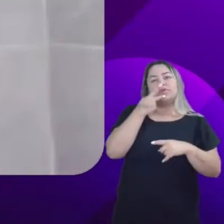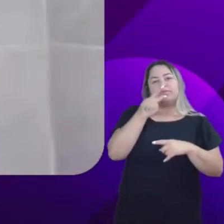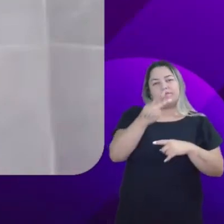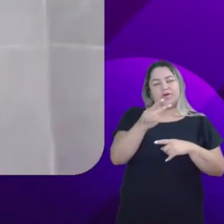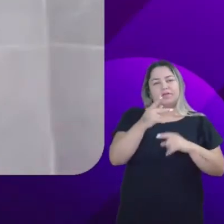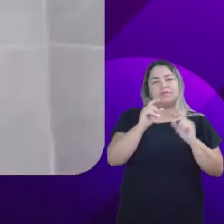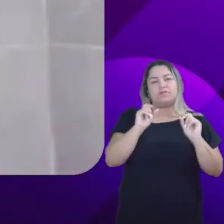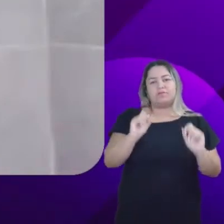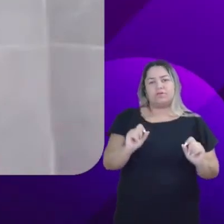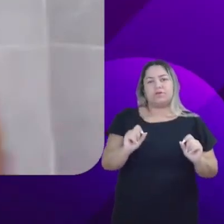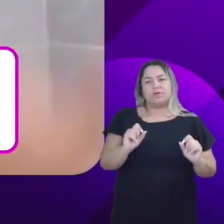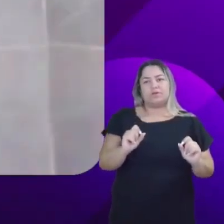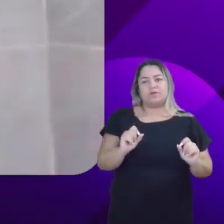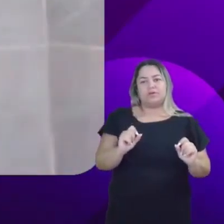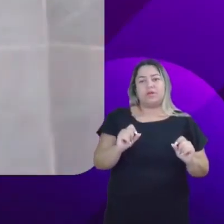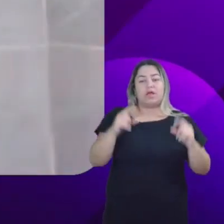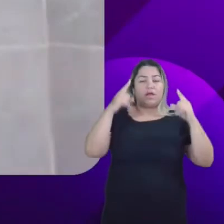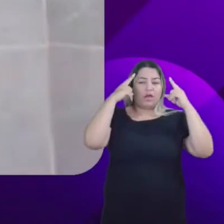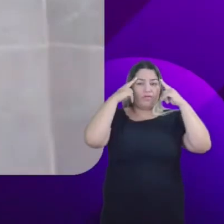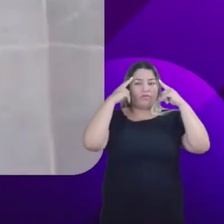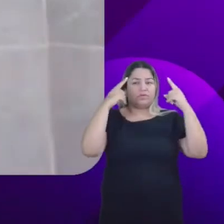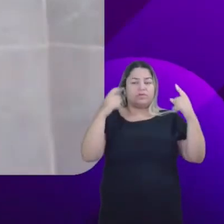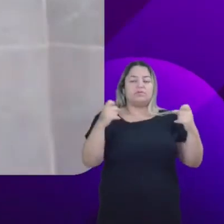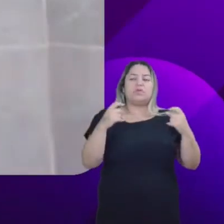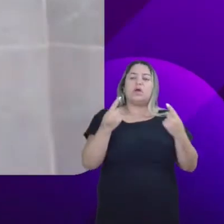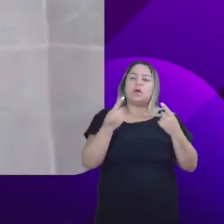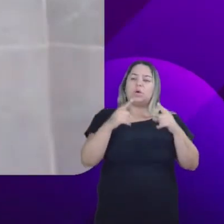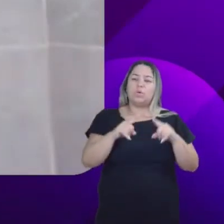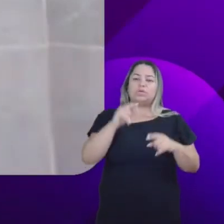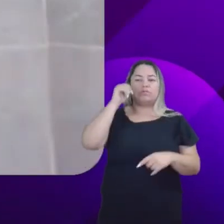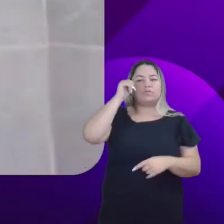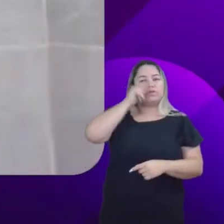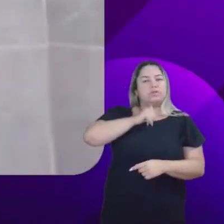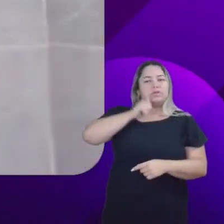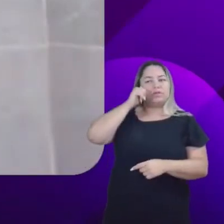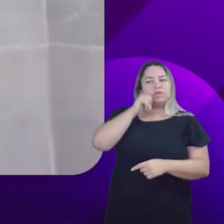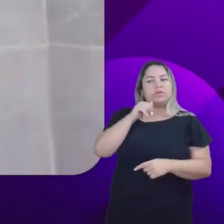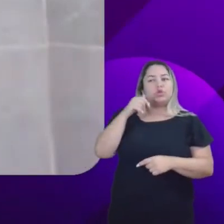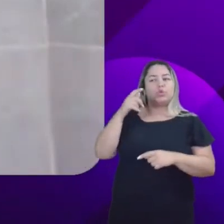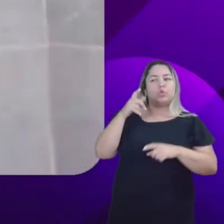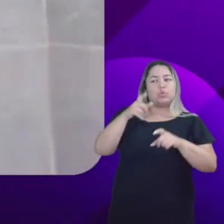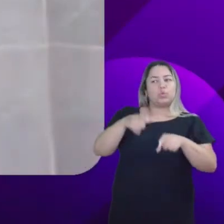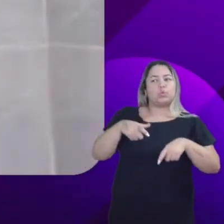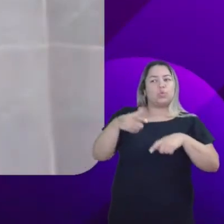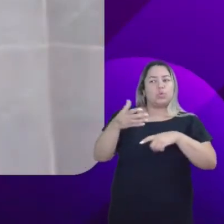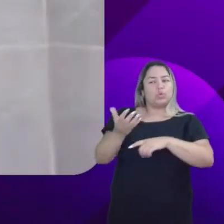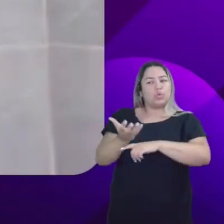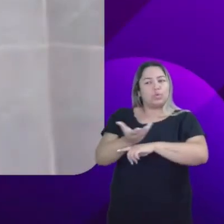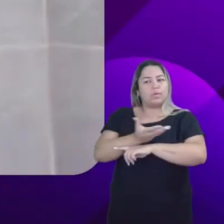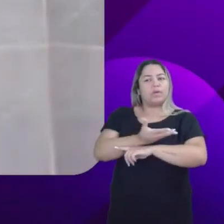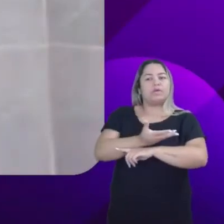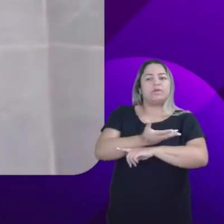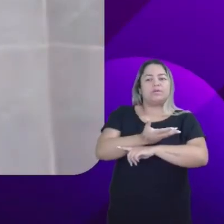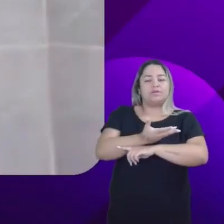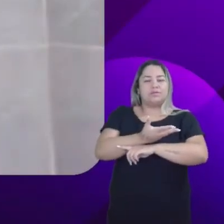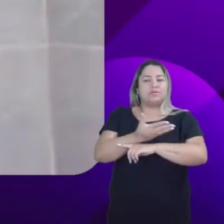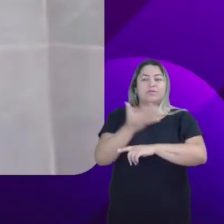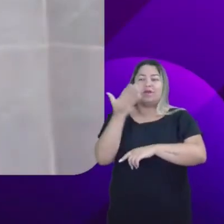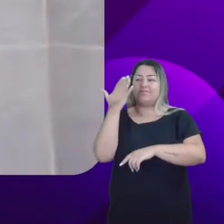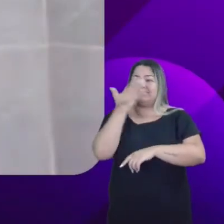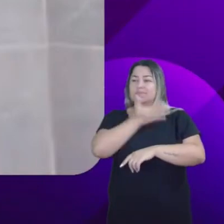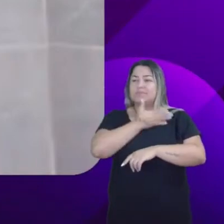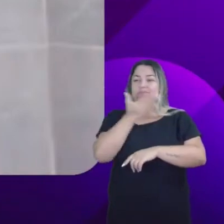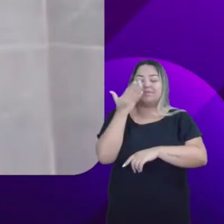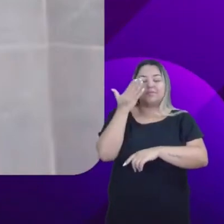isso? Porque a violência praticada contra nós mulheres no meio rural, elas tendem a